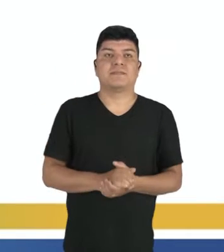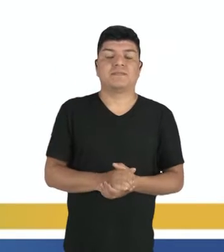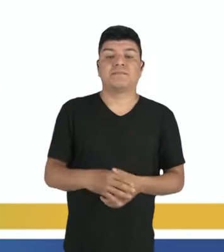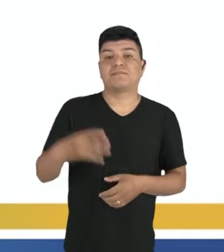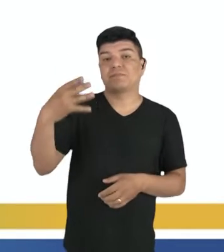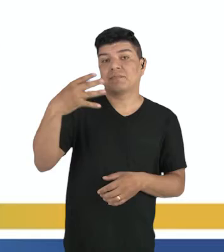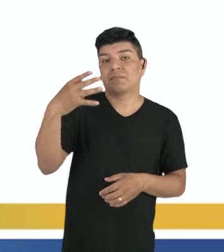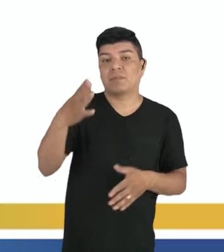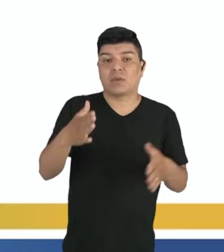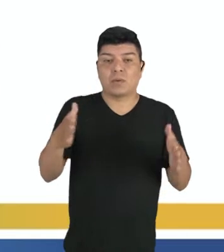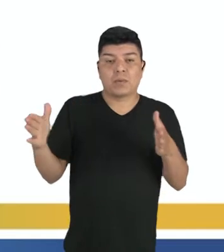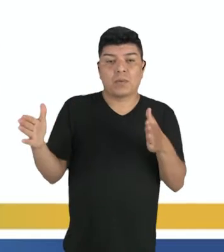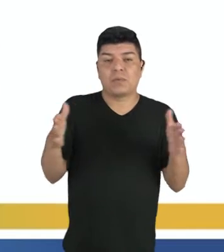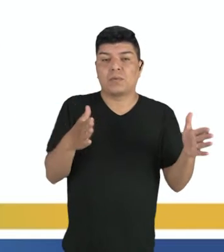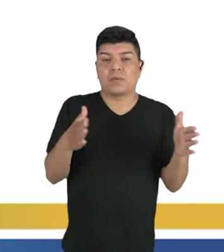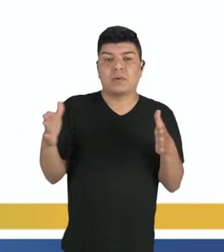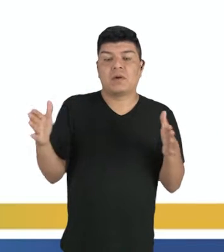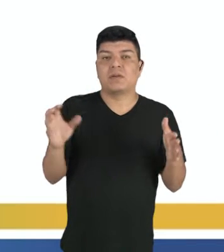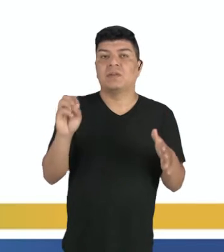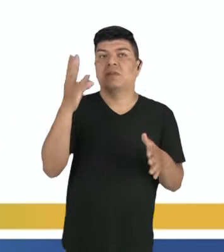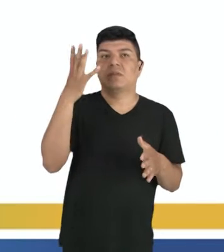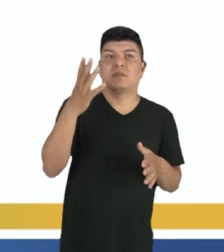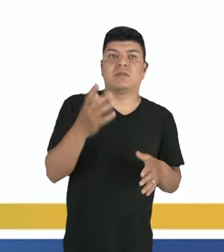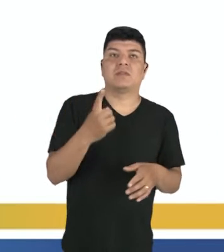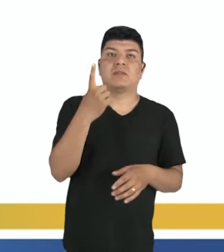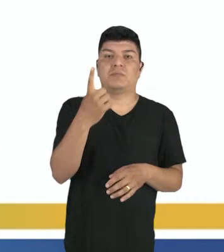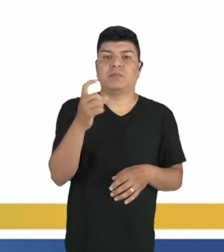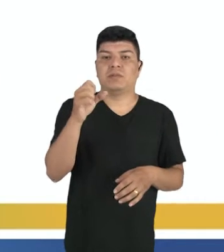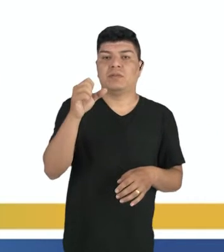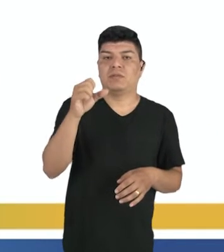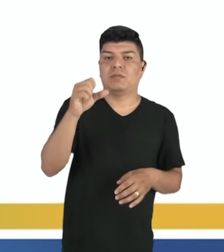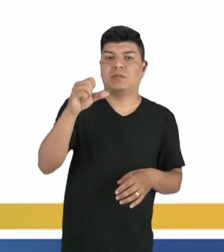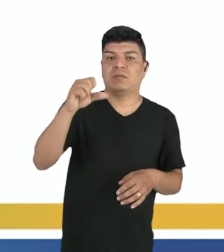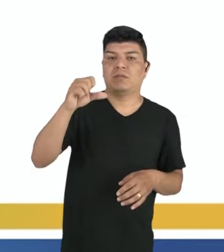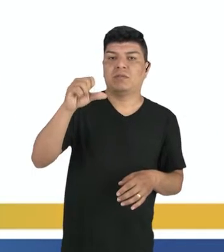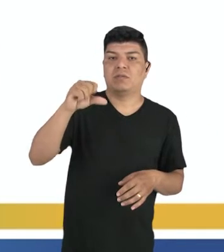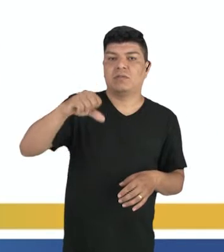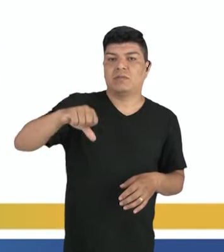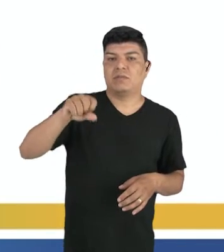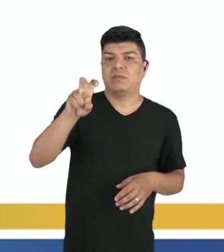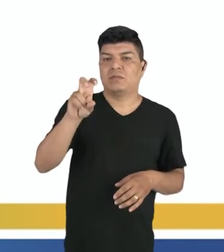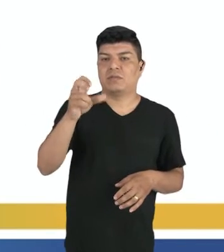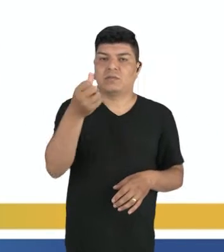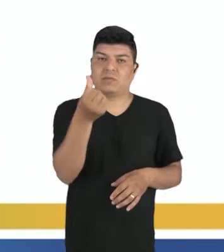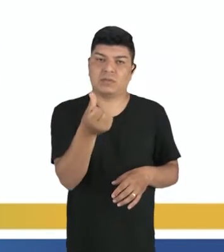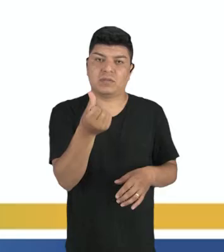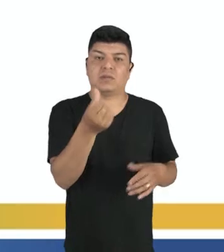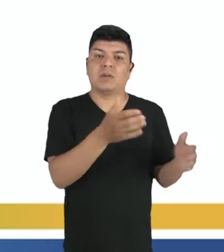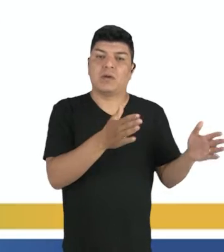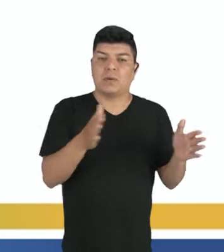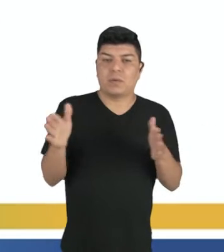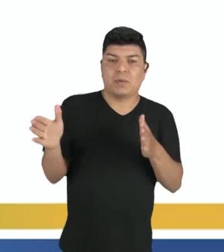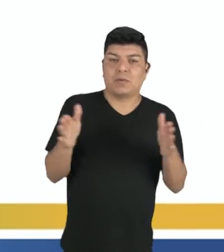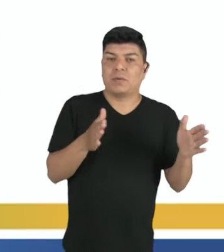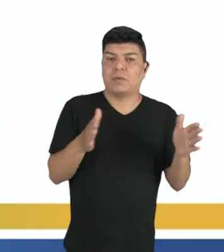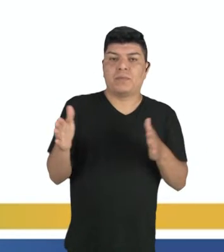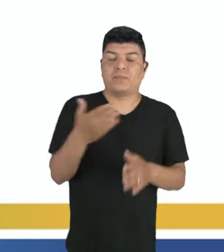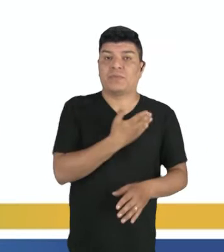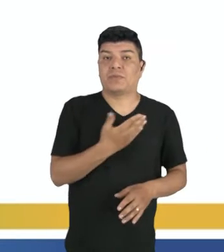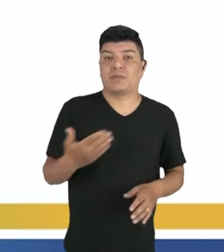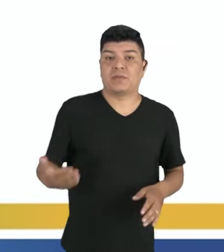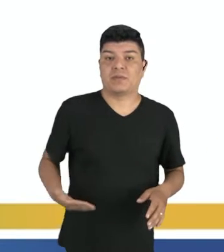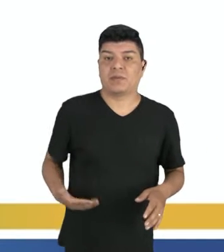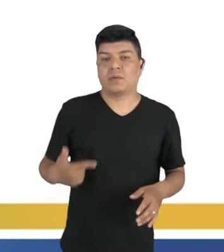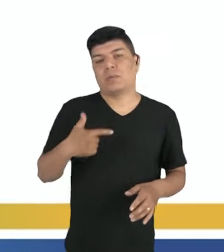O quarto período, que já aconteceu em 1956, né, nesse período aí, o governo do